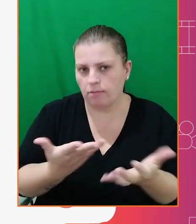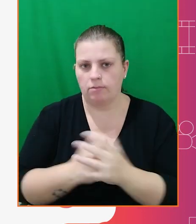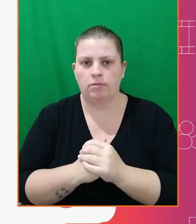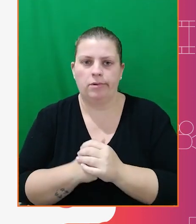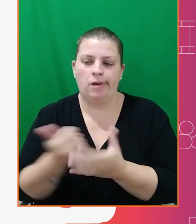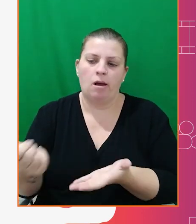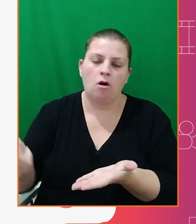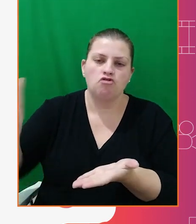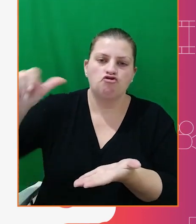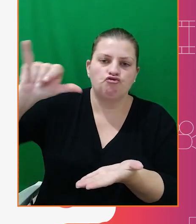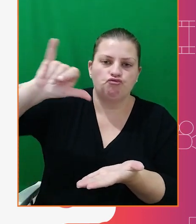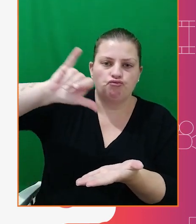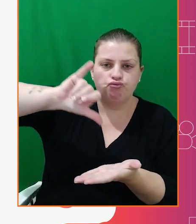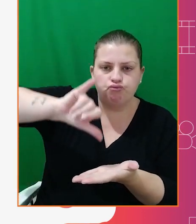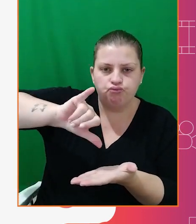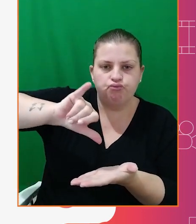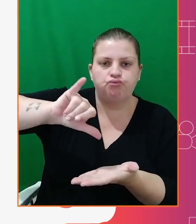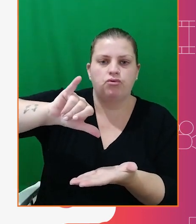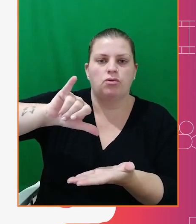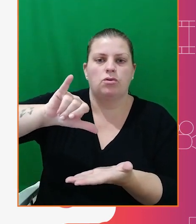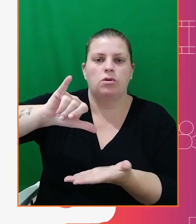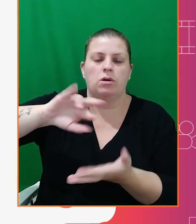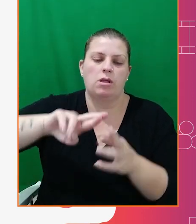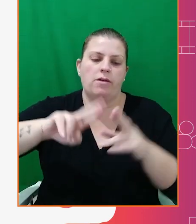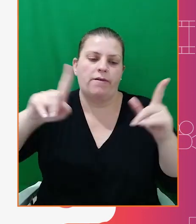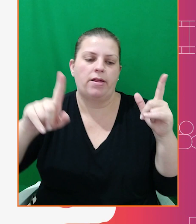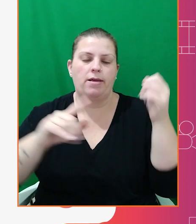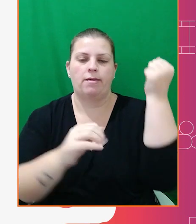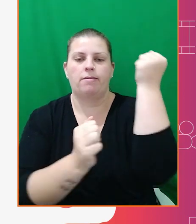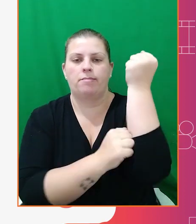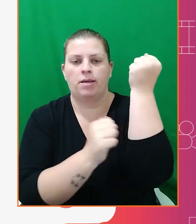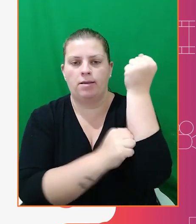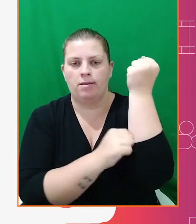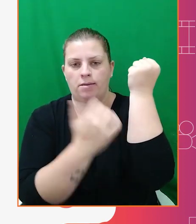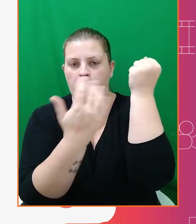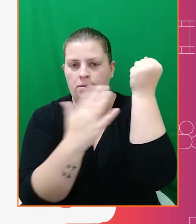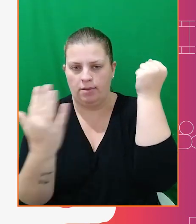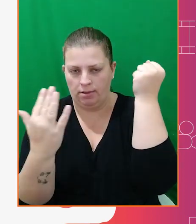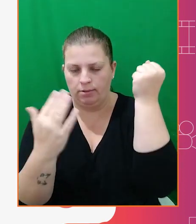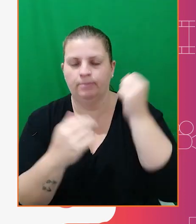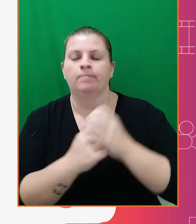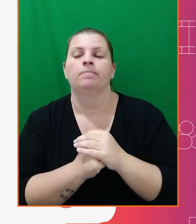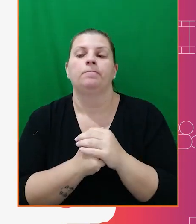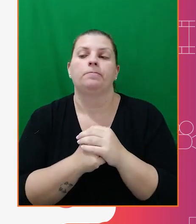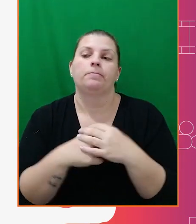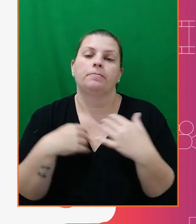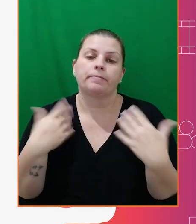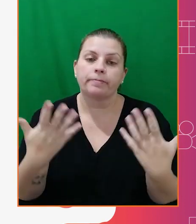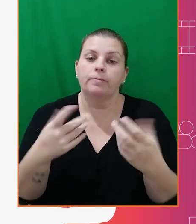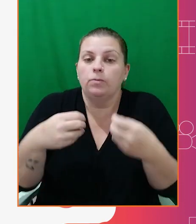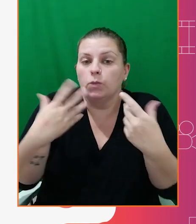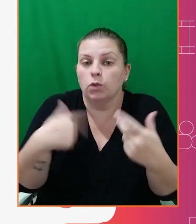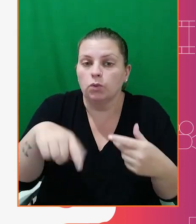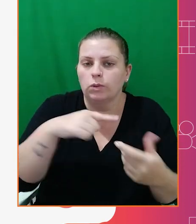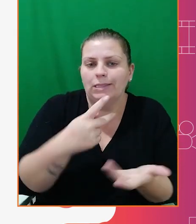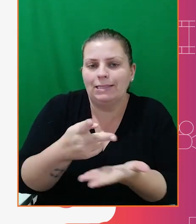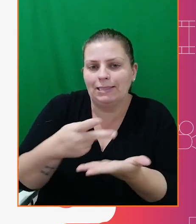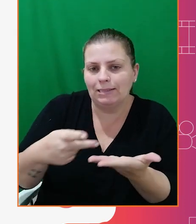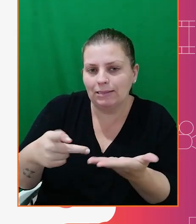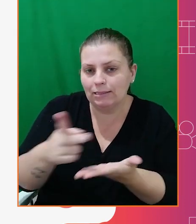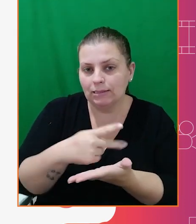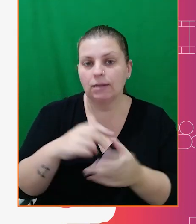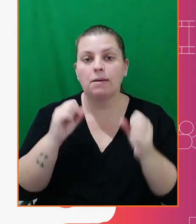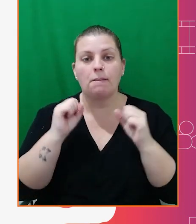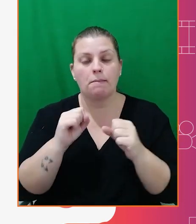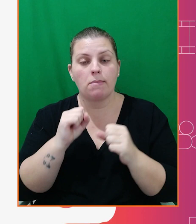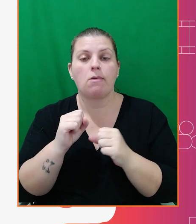uma textura diferente de um tronco de uma árvore, e assim por diante. Quando nós desenhamos, nós podemos seguir por